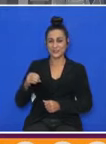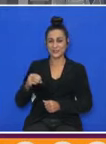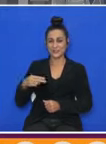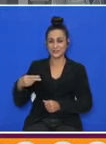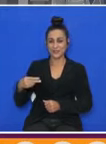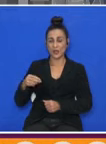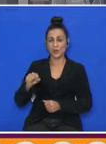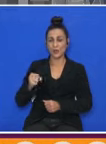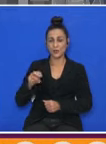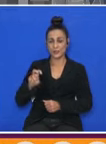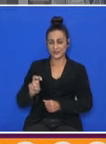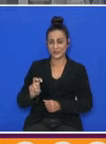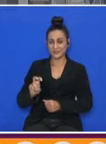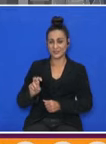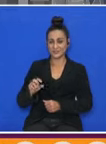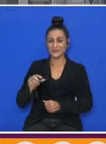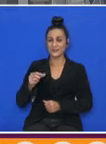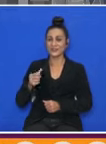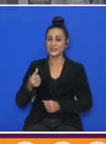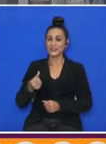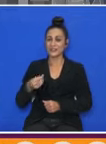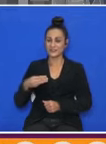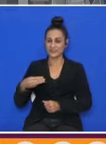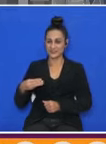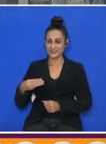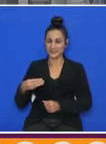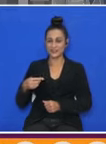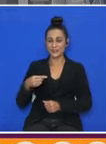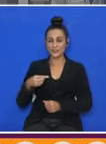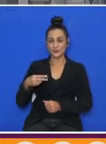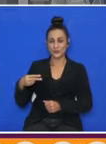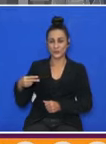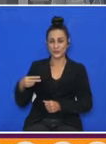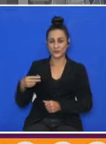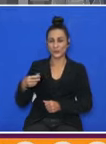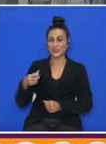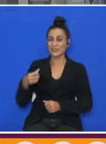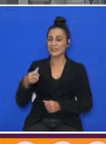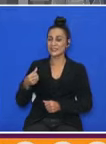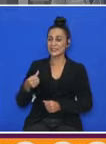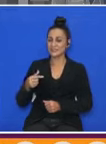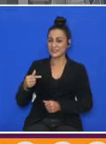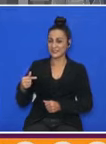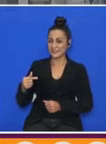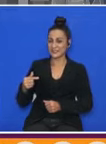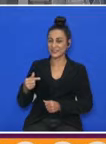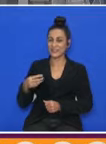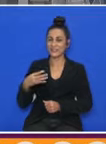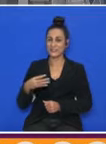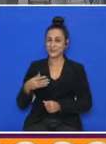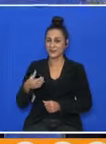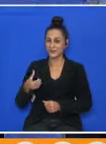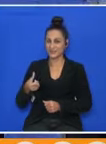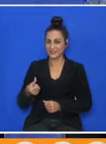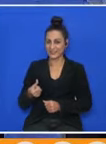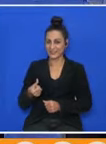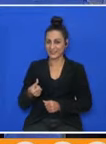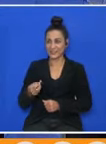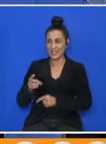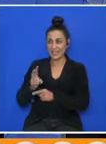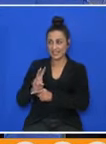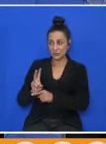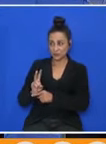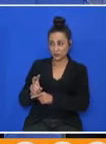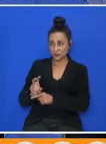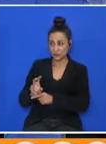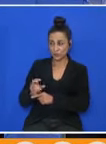02, 85, 63, 12, 67 e 46. As